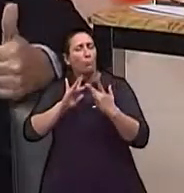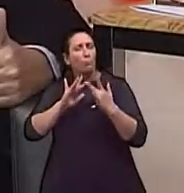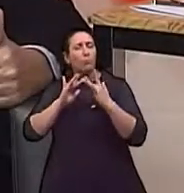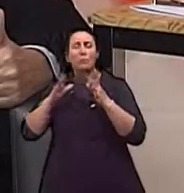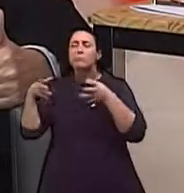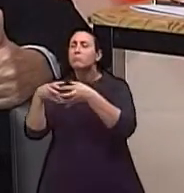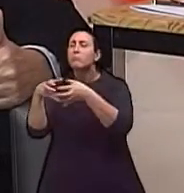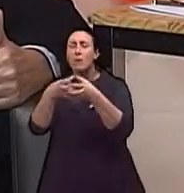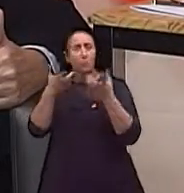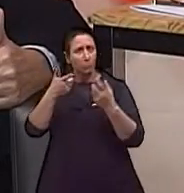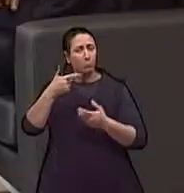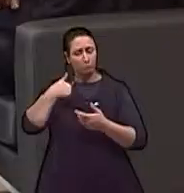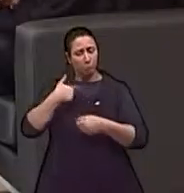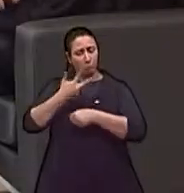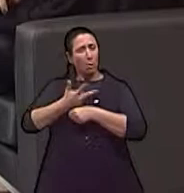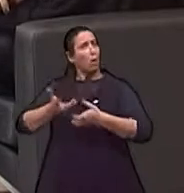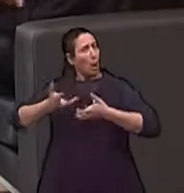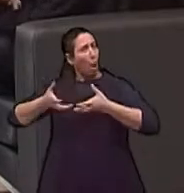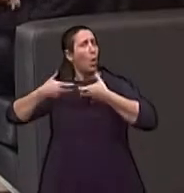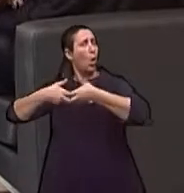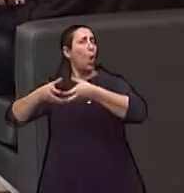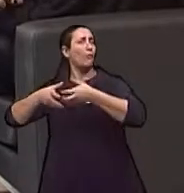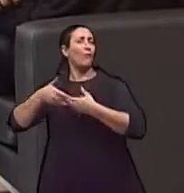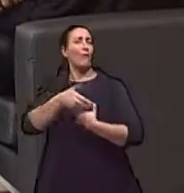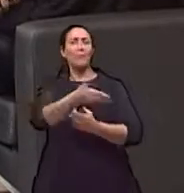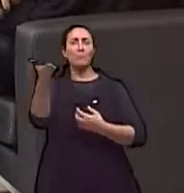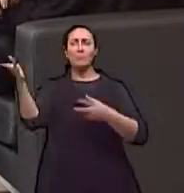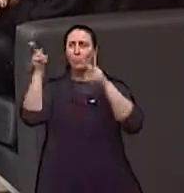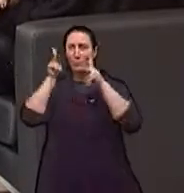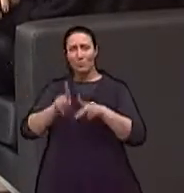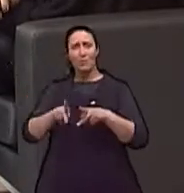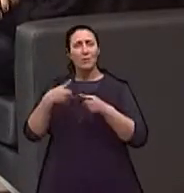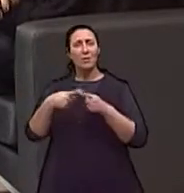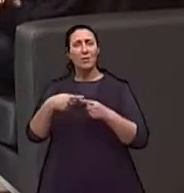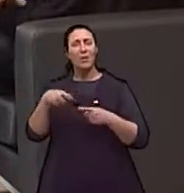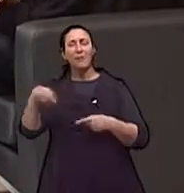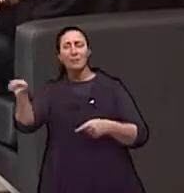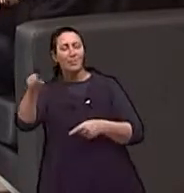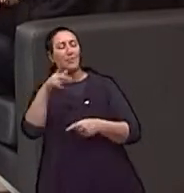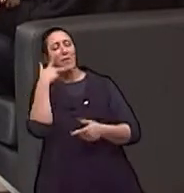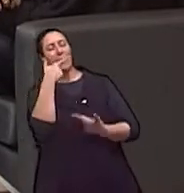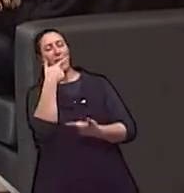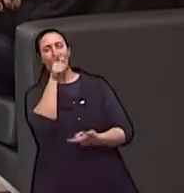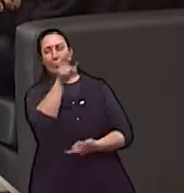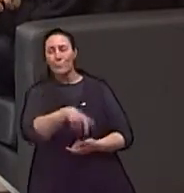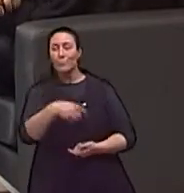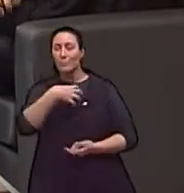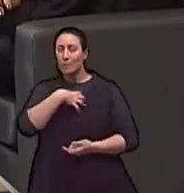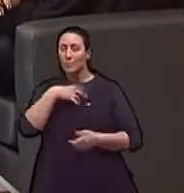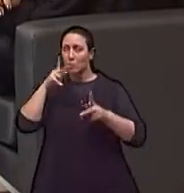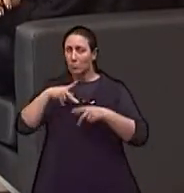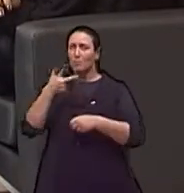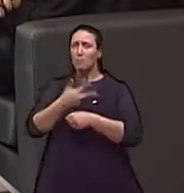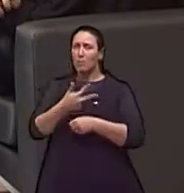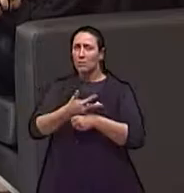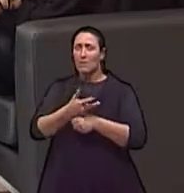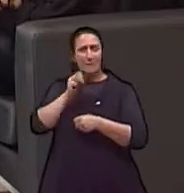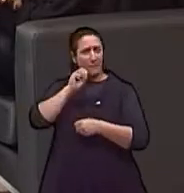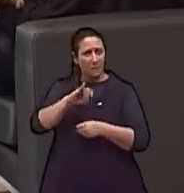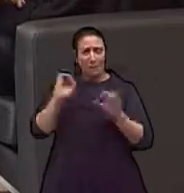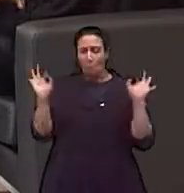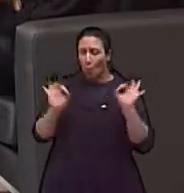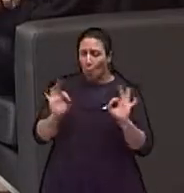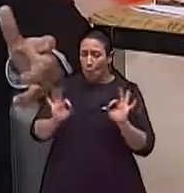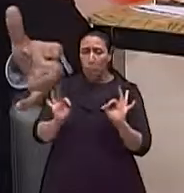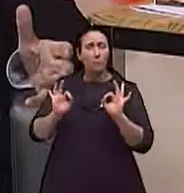querem estar com com esse com ele Ah ele é engraçado ou ela é engraçada quando não não ultrapassa